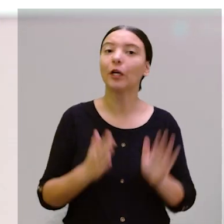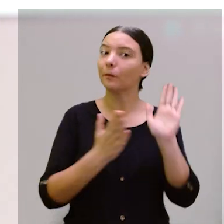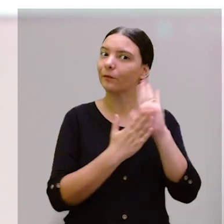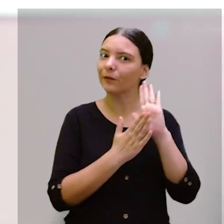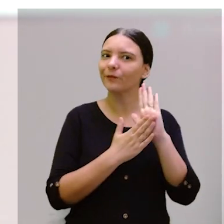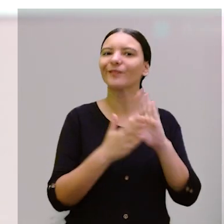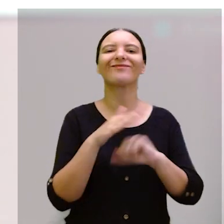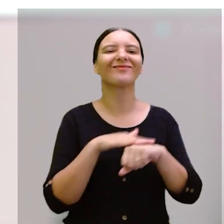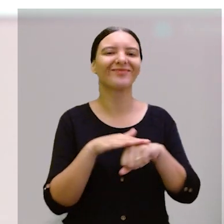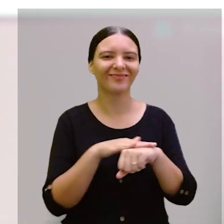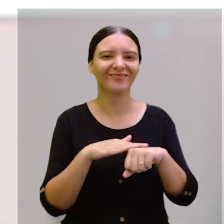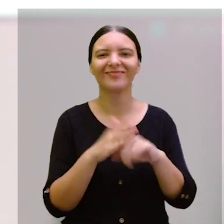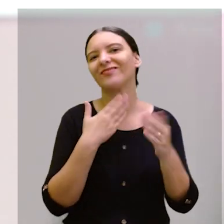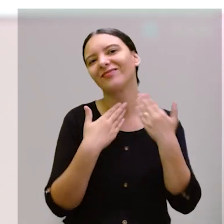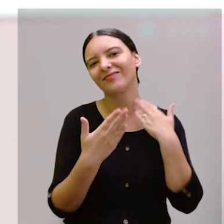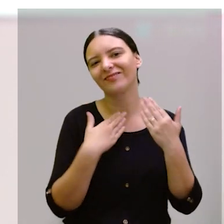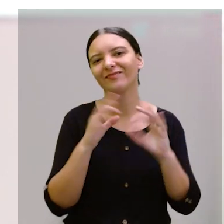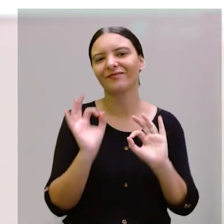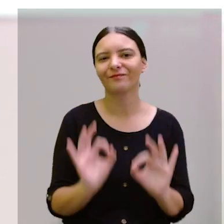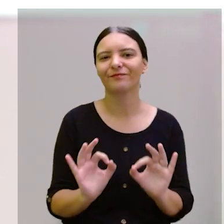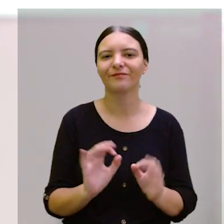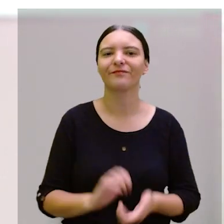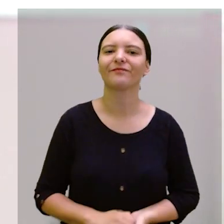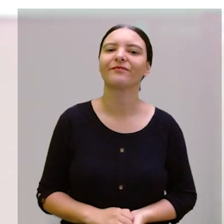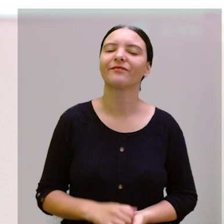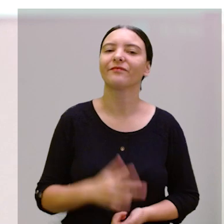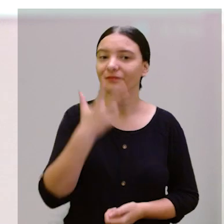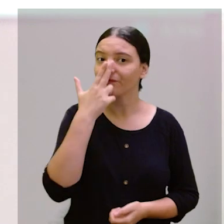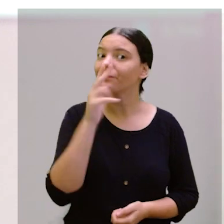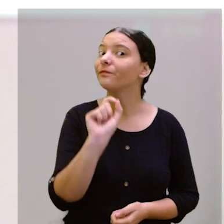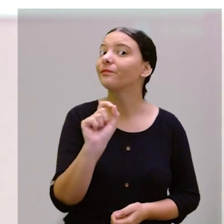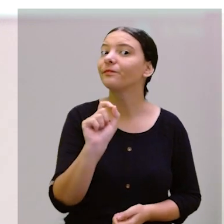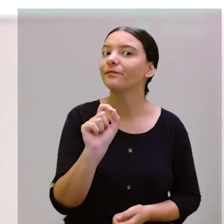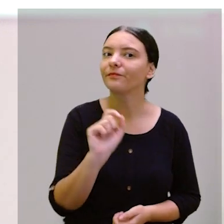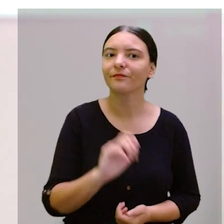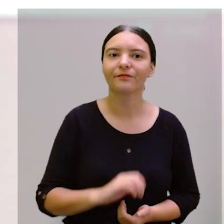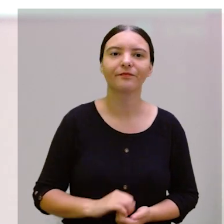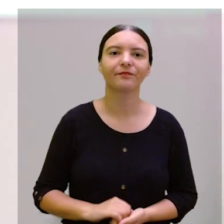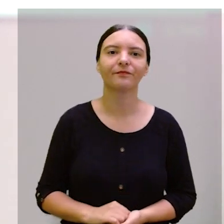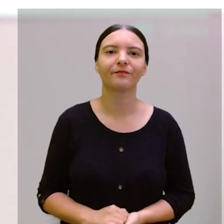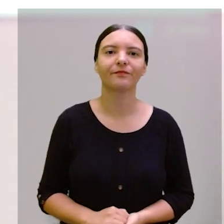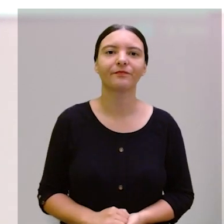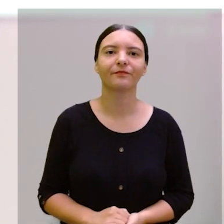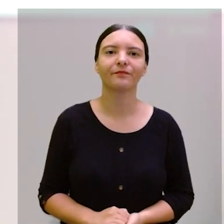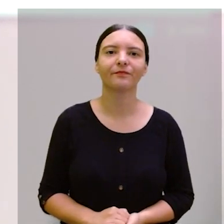uma conversa mesmo. O que vocês acham?